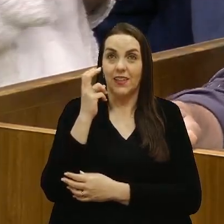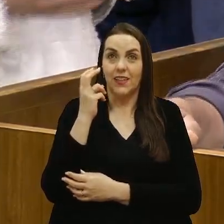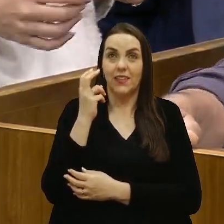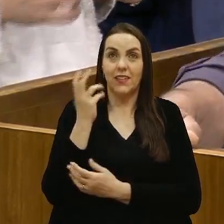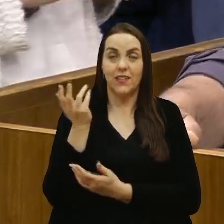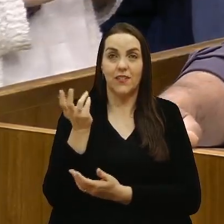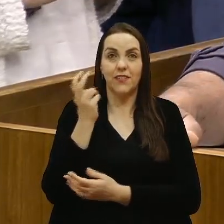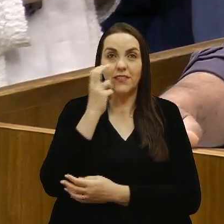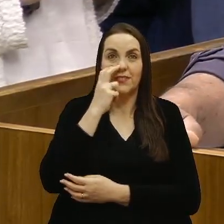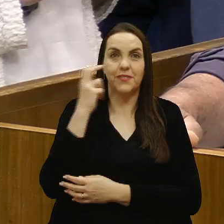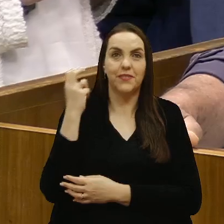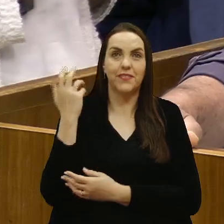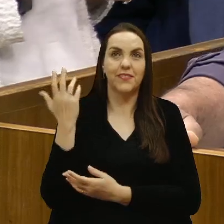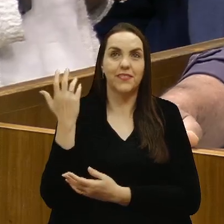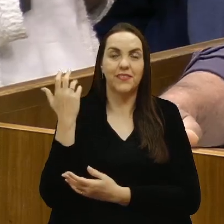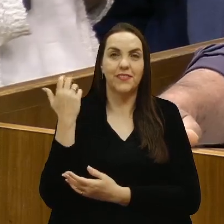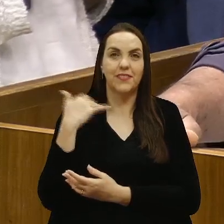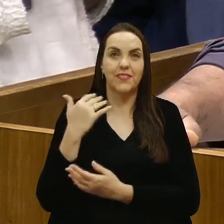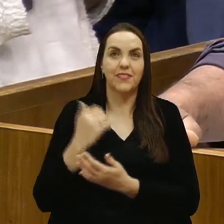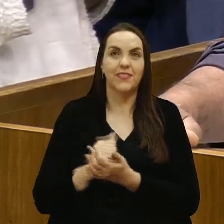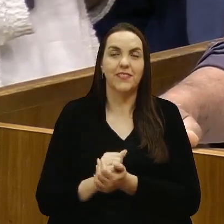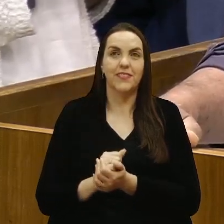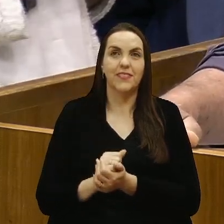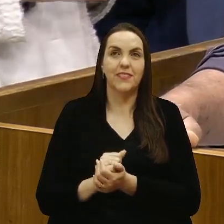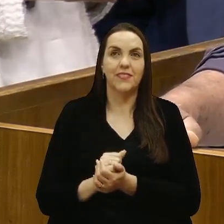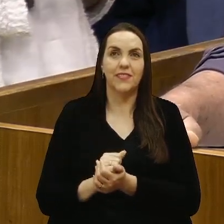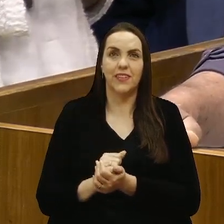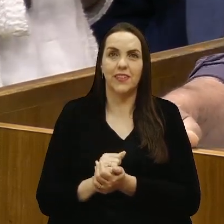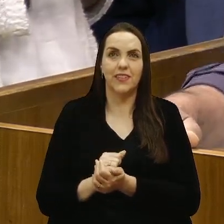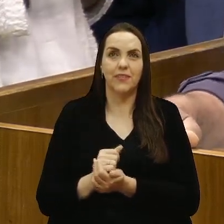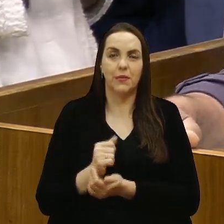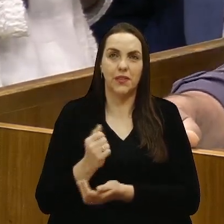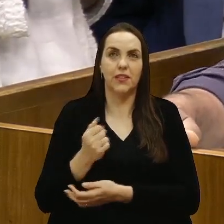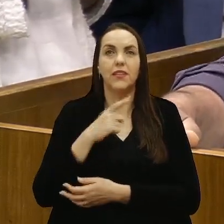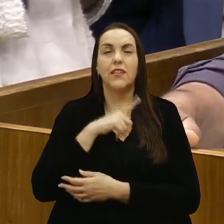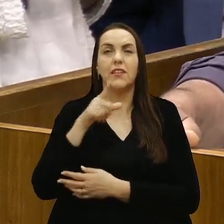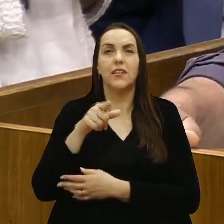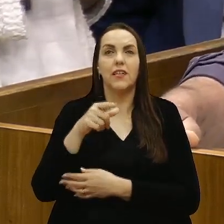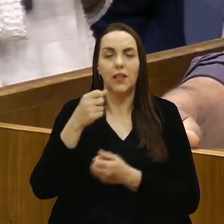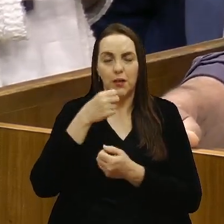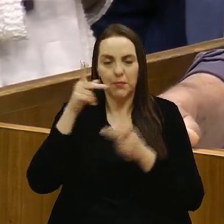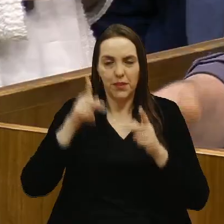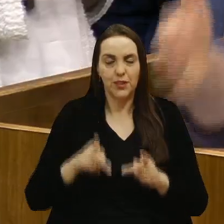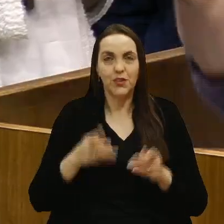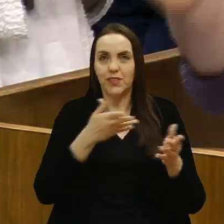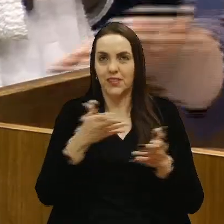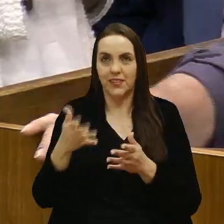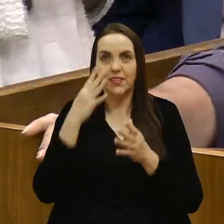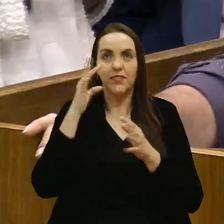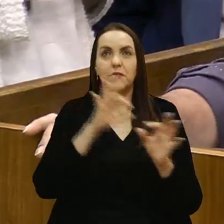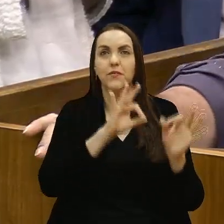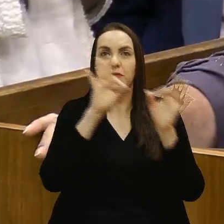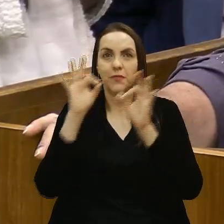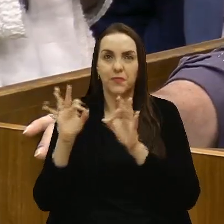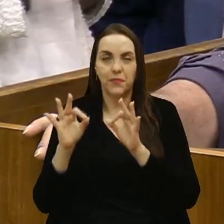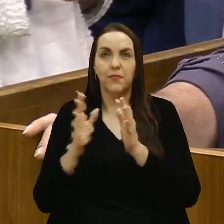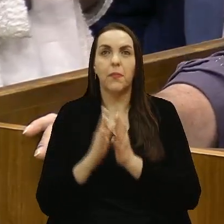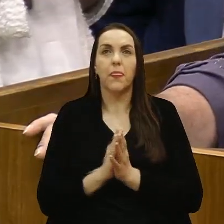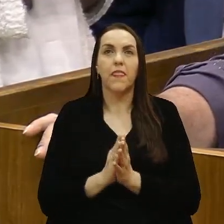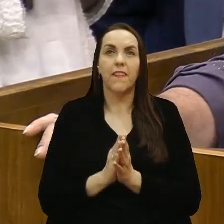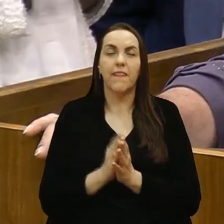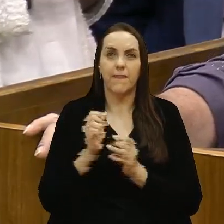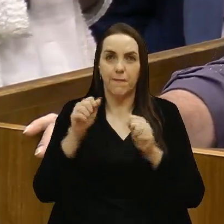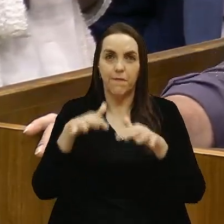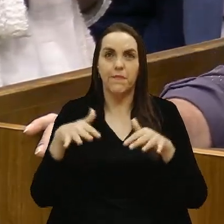vereador Wagner, e os demais vereadores, as pessoas que estão aqui assistir, as pessoas que estão aqui na plateia